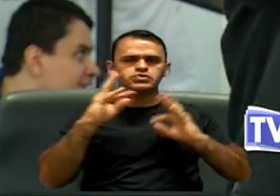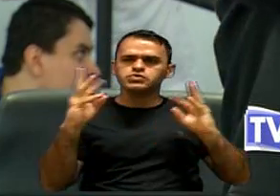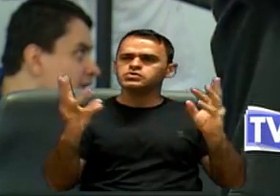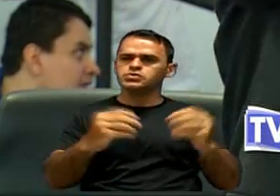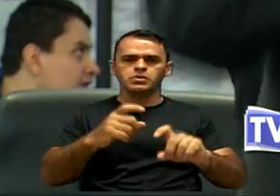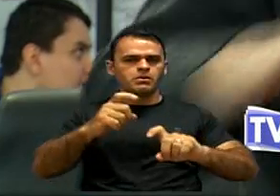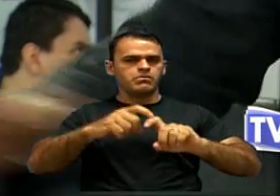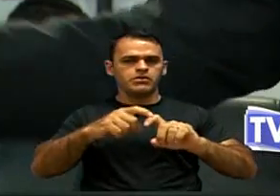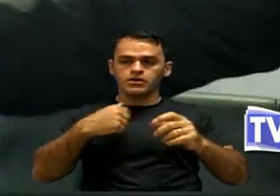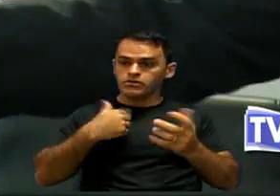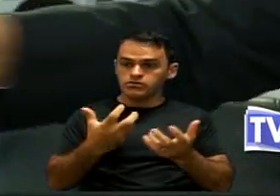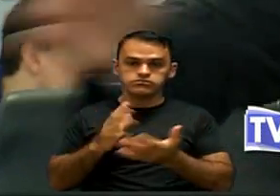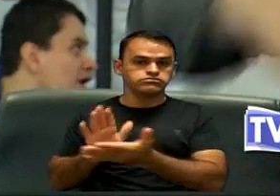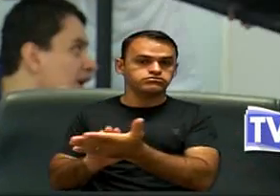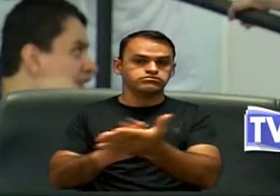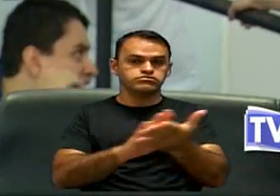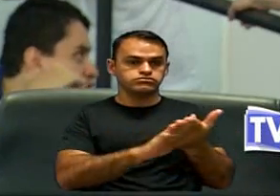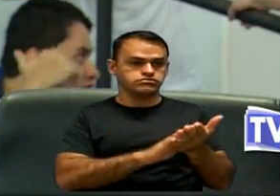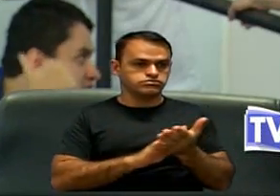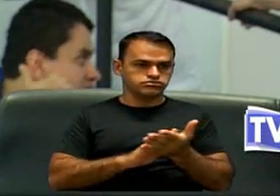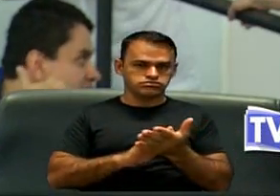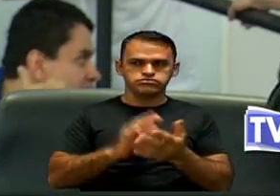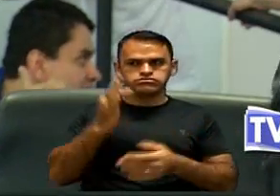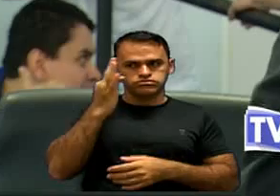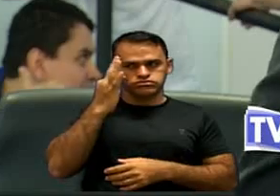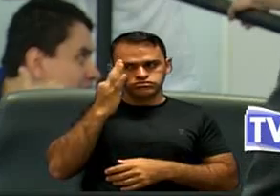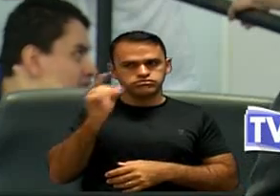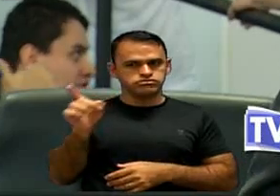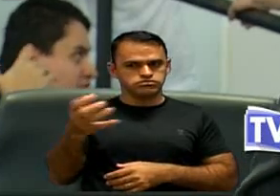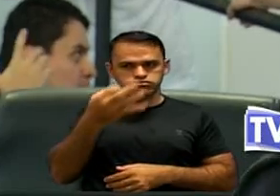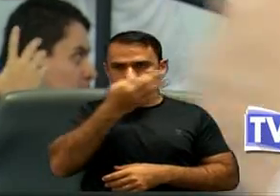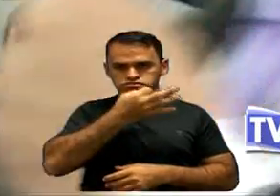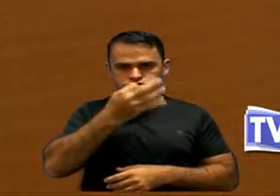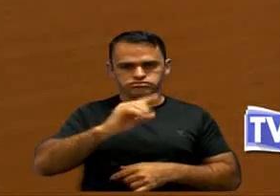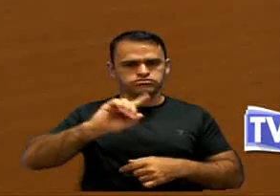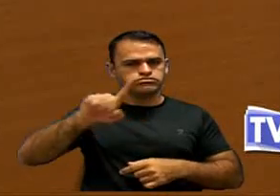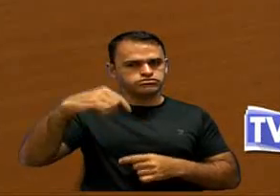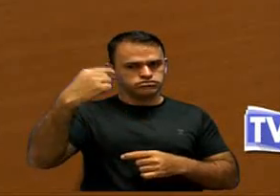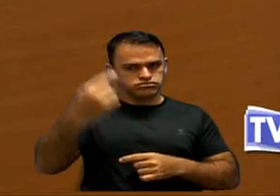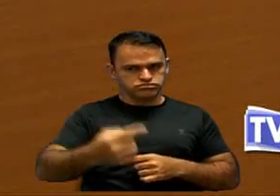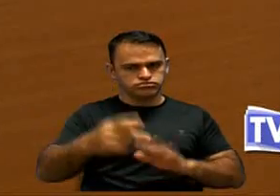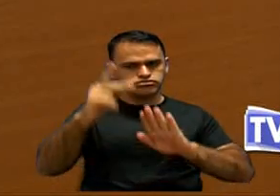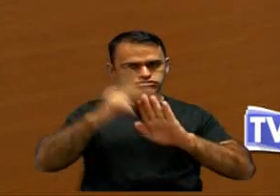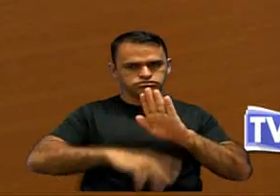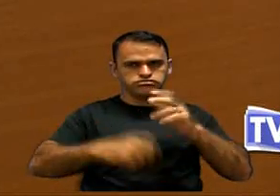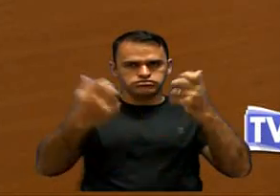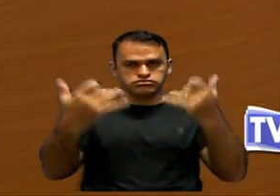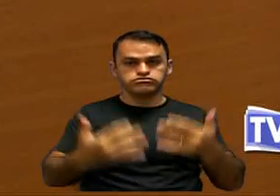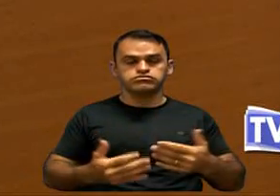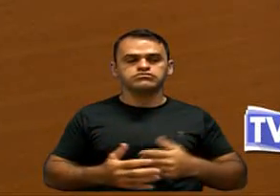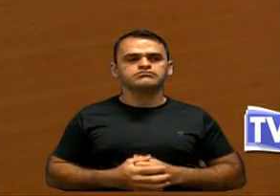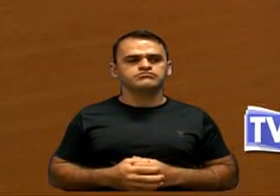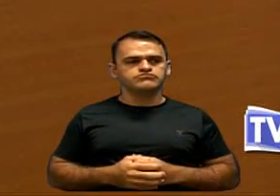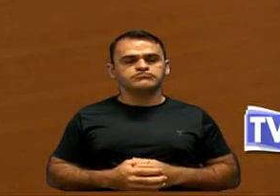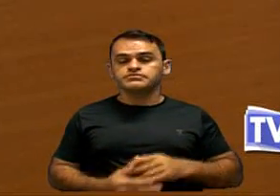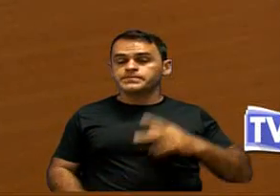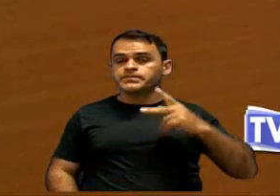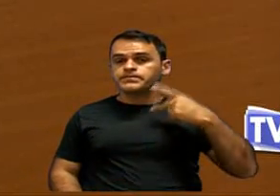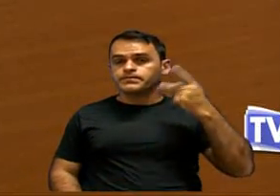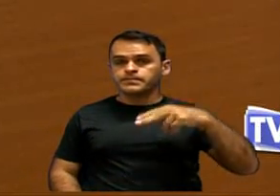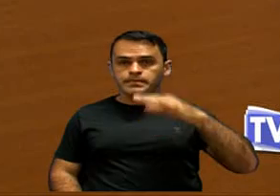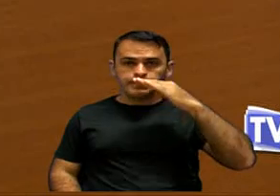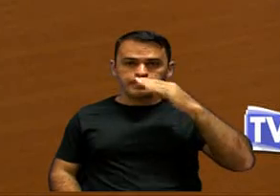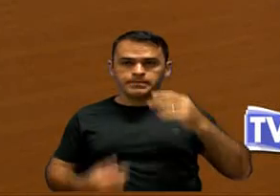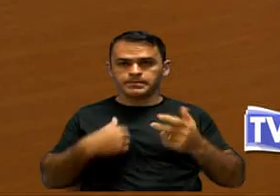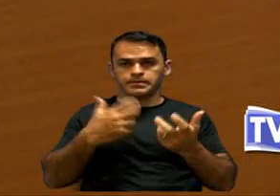fazer esse voto de congratulação e o Dini vai usar a palavra, depois eu voto rapidamente no projeto. Só rapidamente, vereador Manga, vereador Martinez,